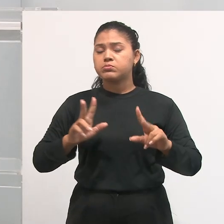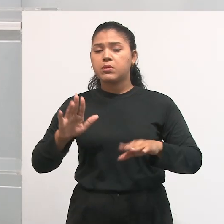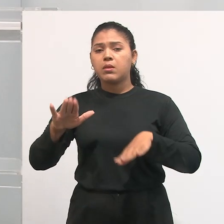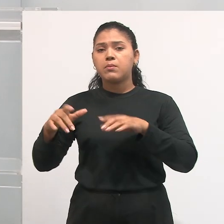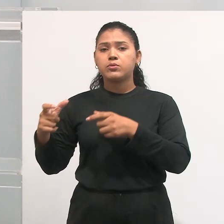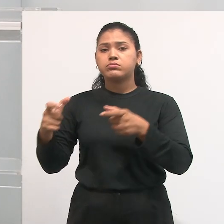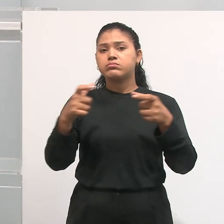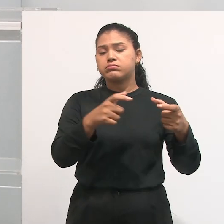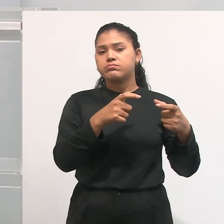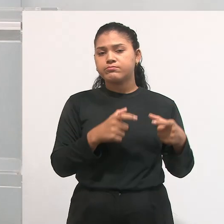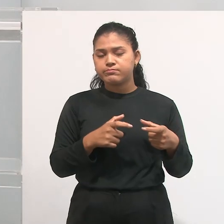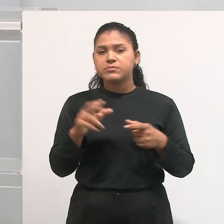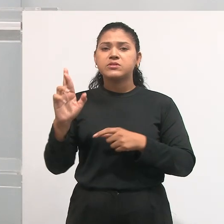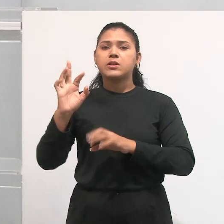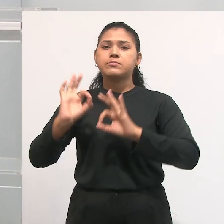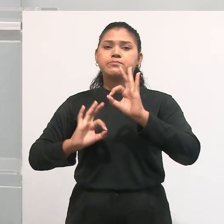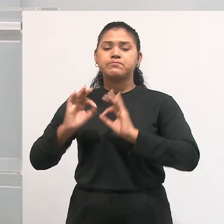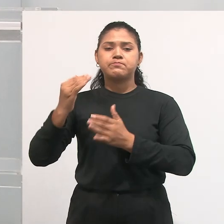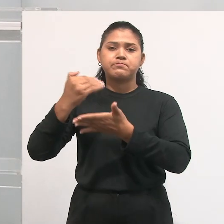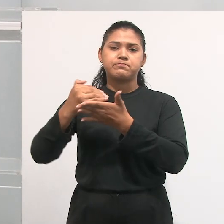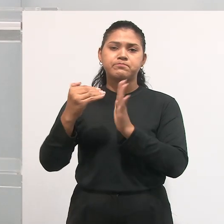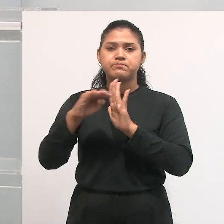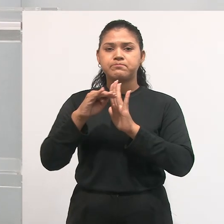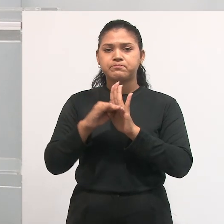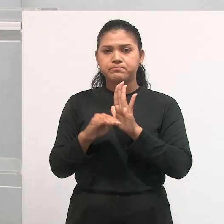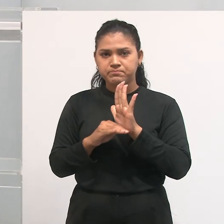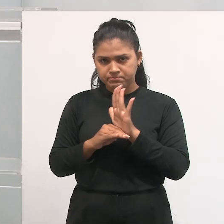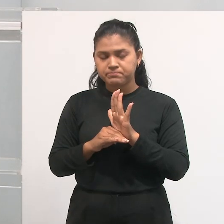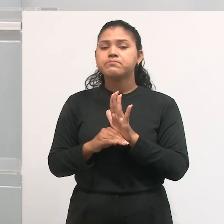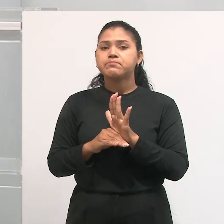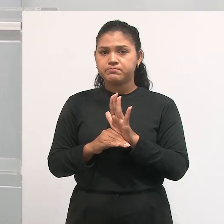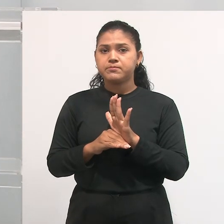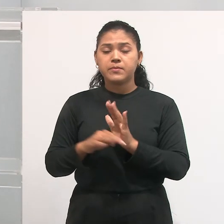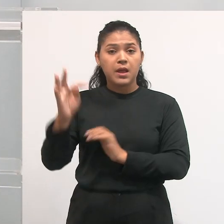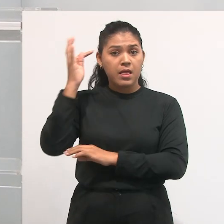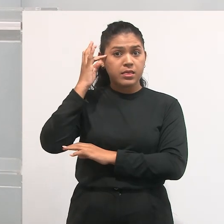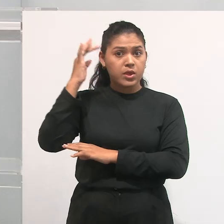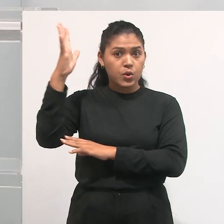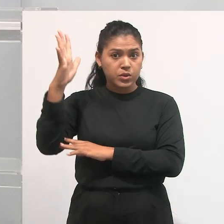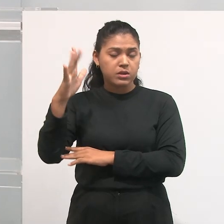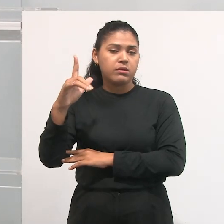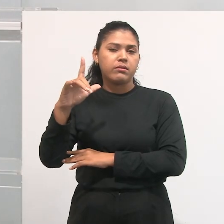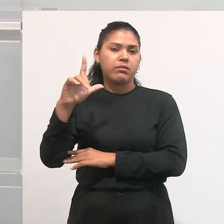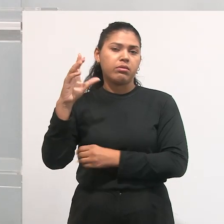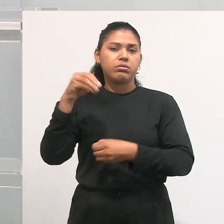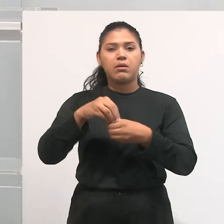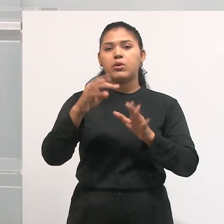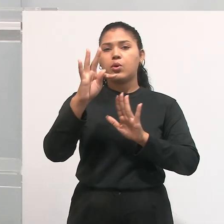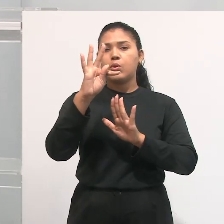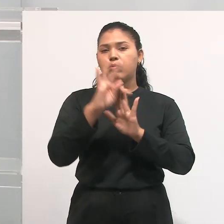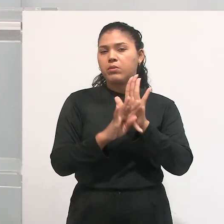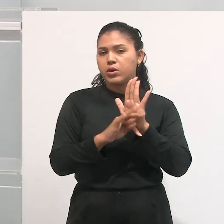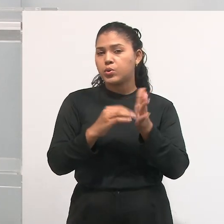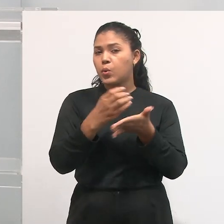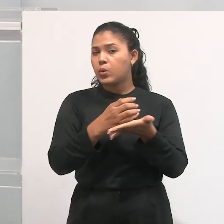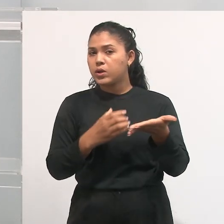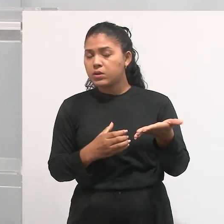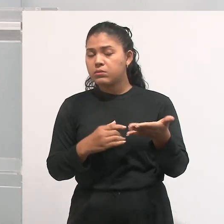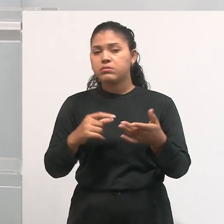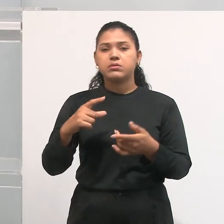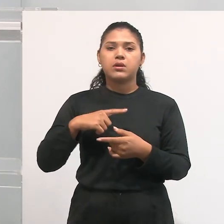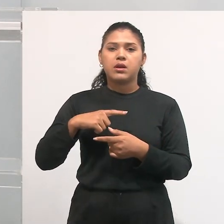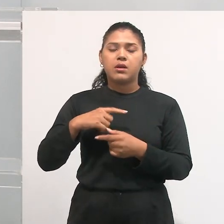a teoria que subjaz ao currículo, seja ela crítica, pós-crítica ou tradicional,